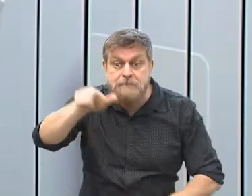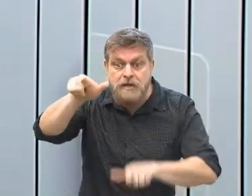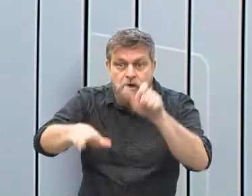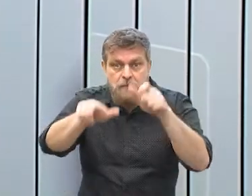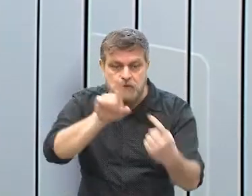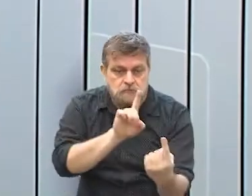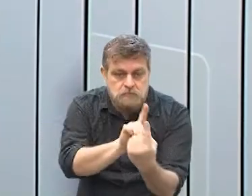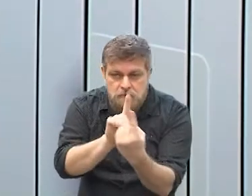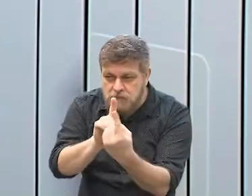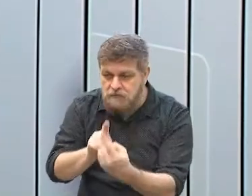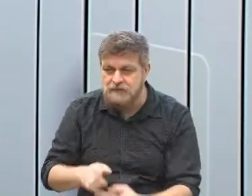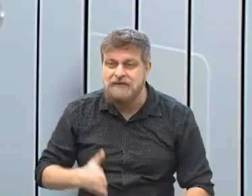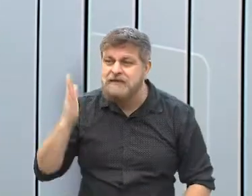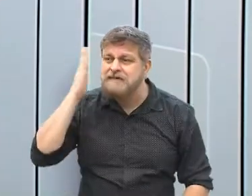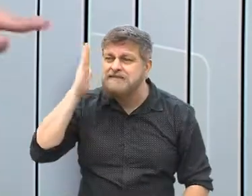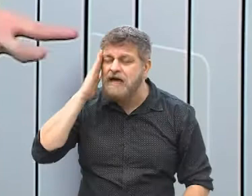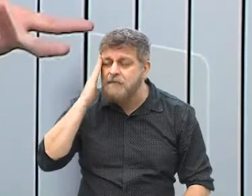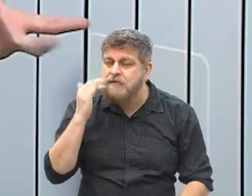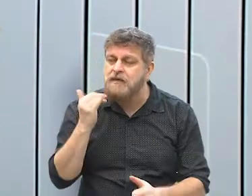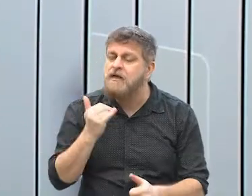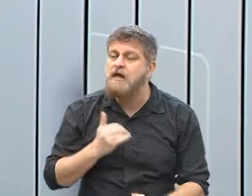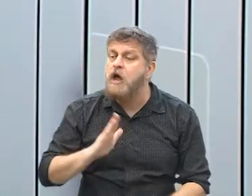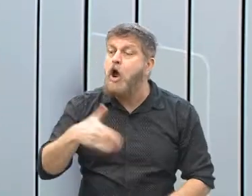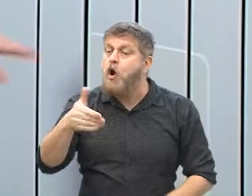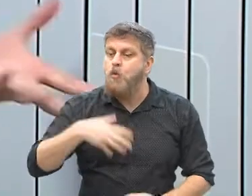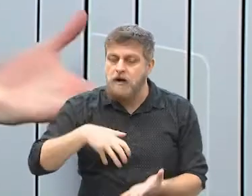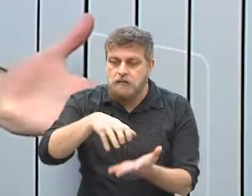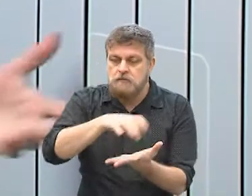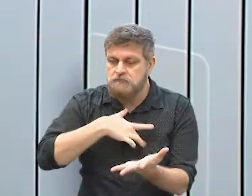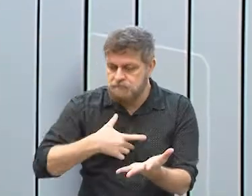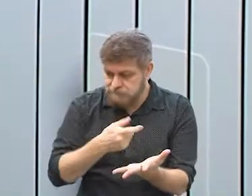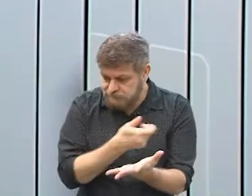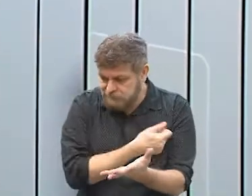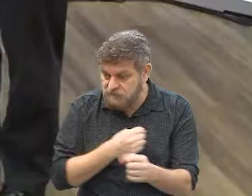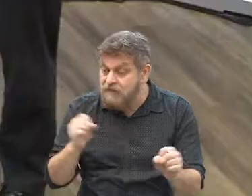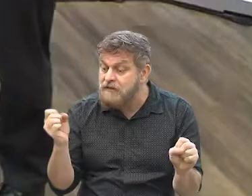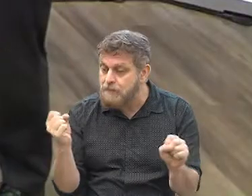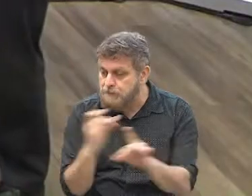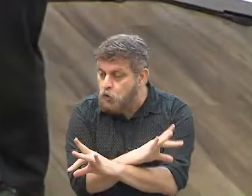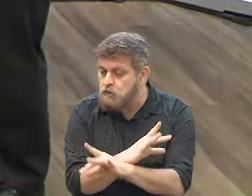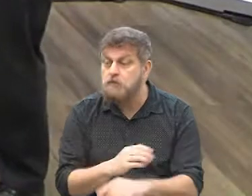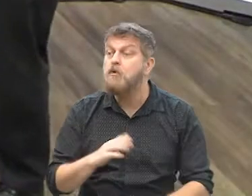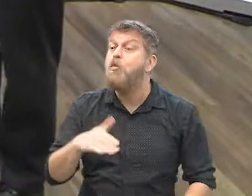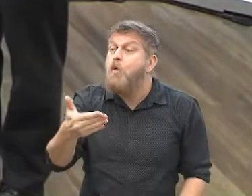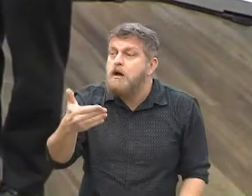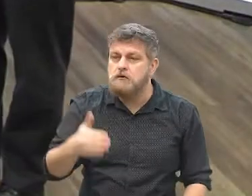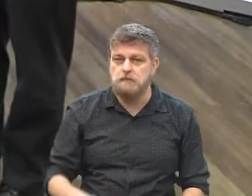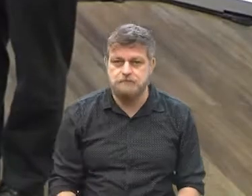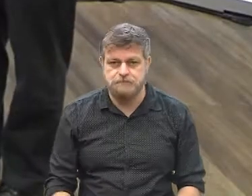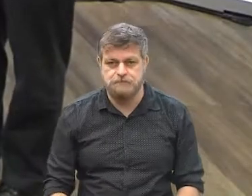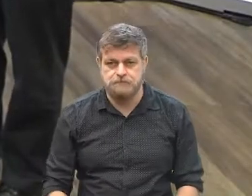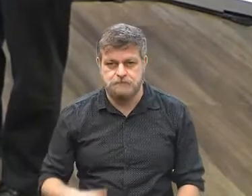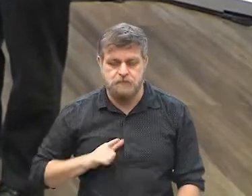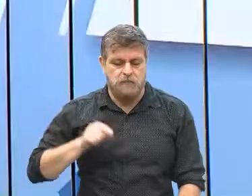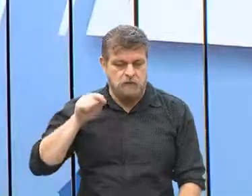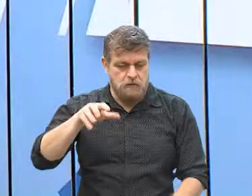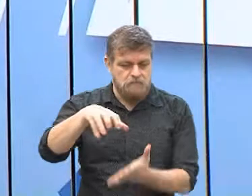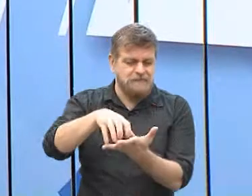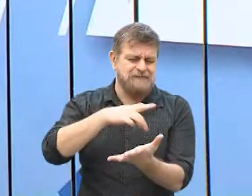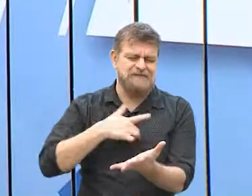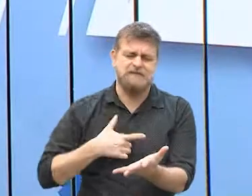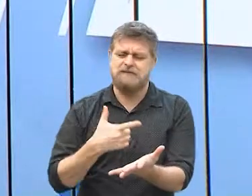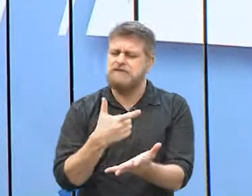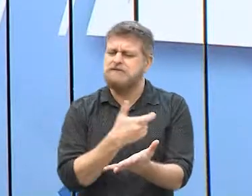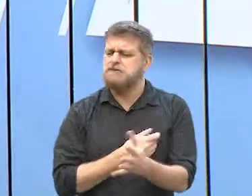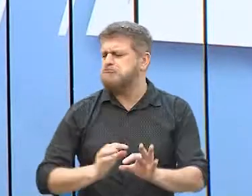Existe previsão de entrega? Ainda mais neste momento, o CS ele é muito bem-vindo, né? Nossa, aliás, assim, a conquista do Centro de Saúde